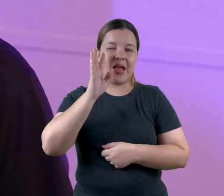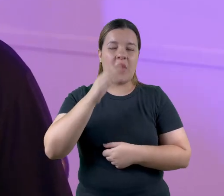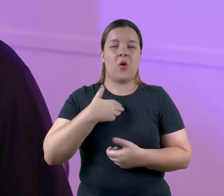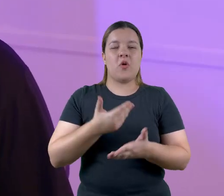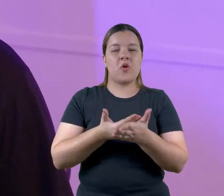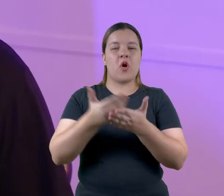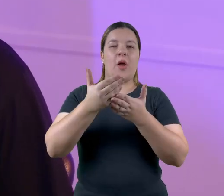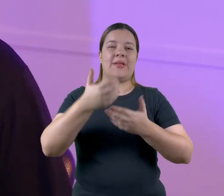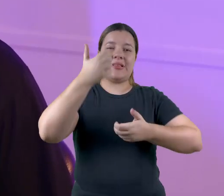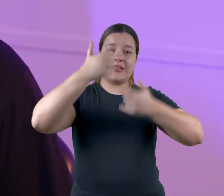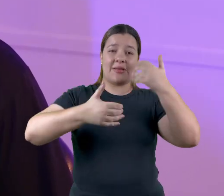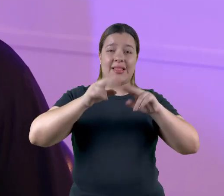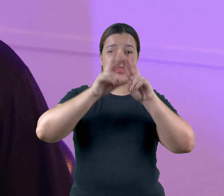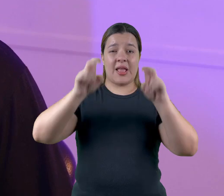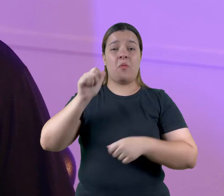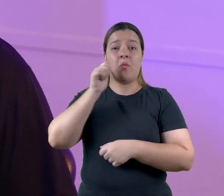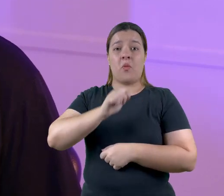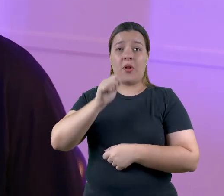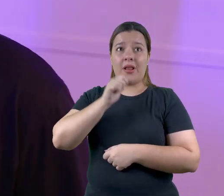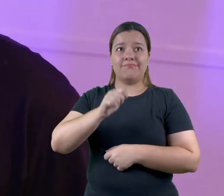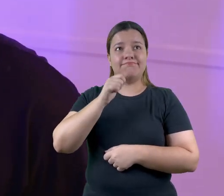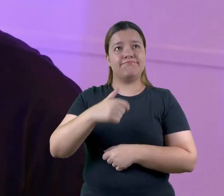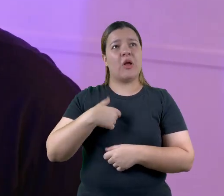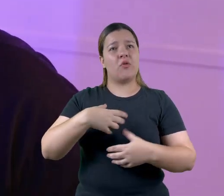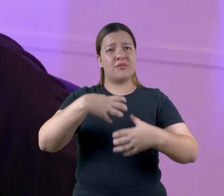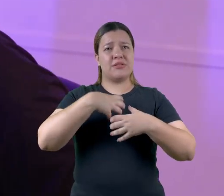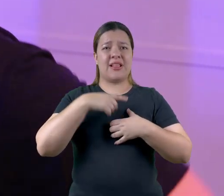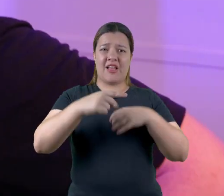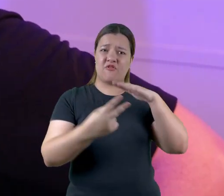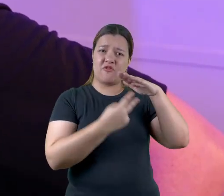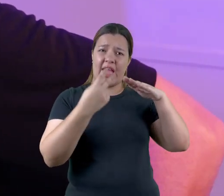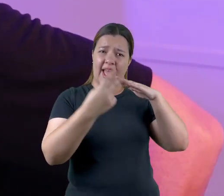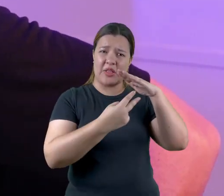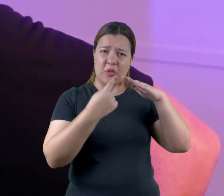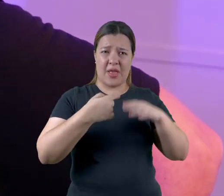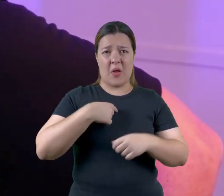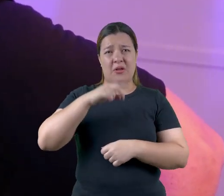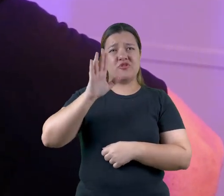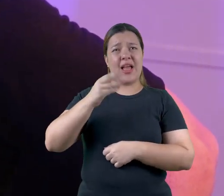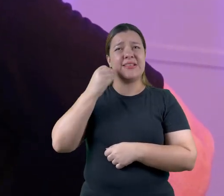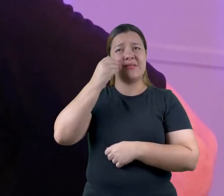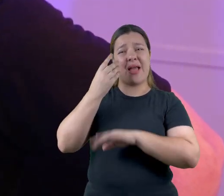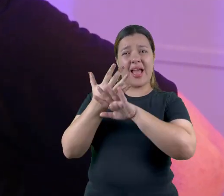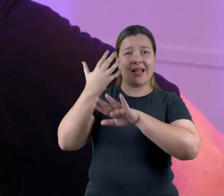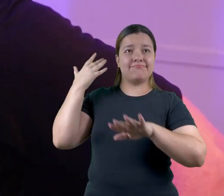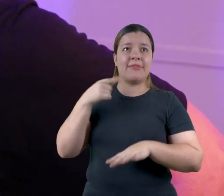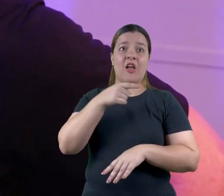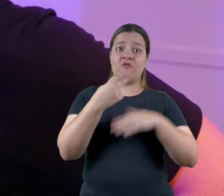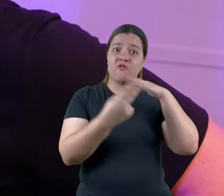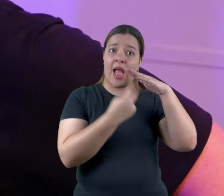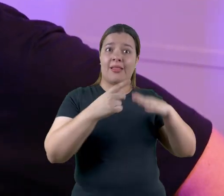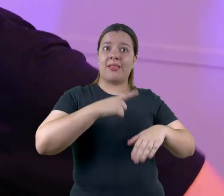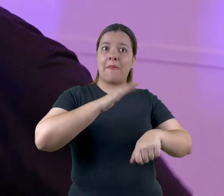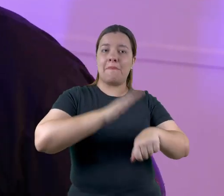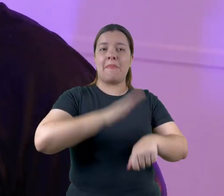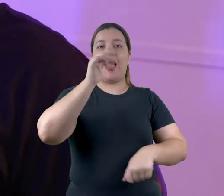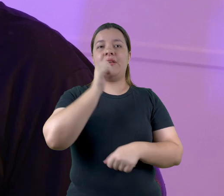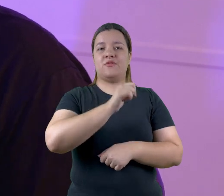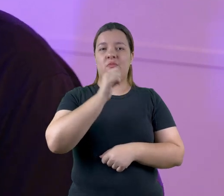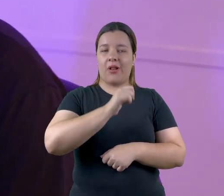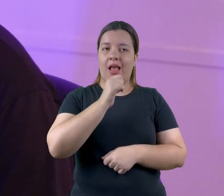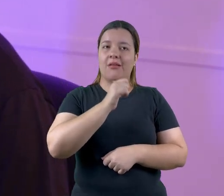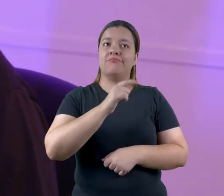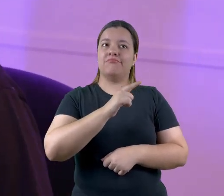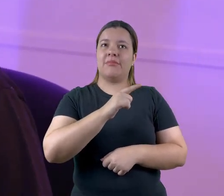começando esse episódio hoje falando de mulheres e e o venturos é uma das empresas que eu trabalho que mais tem mulheres